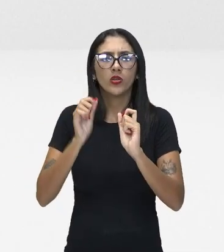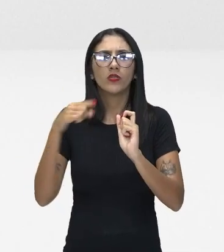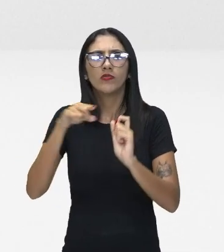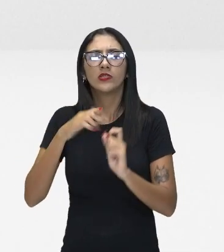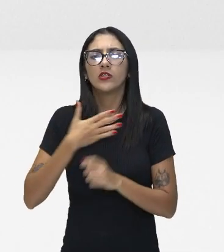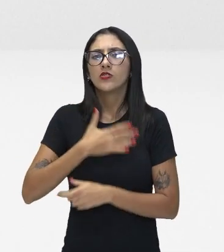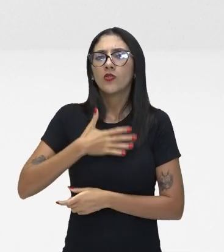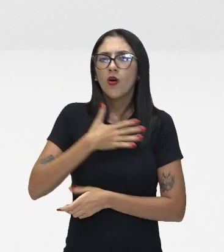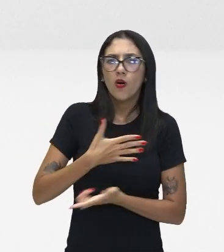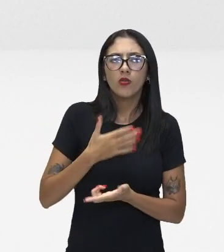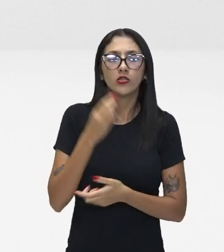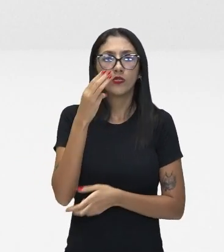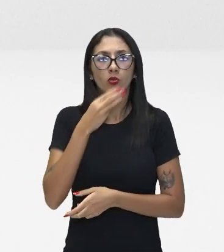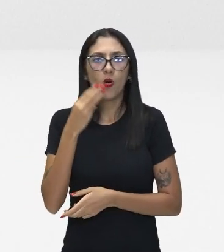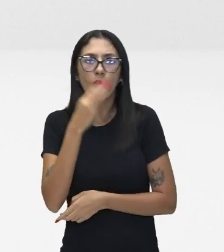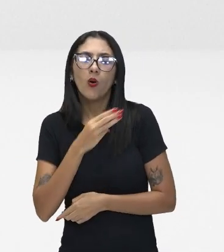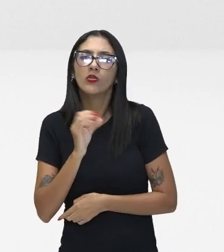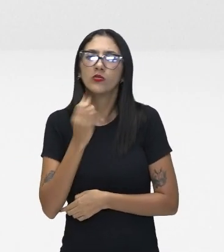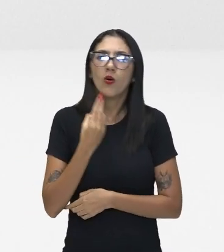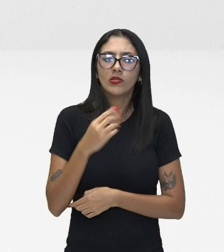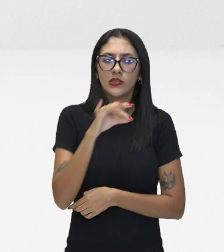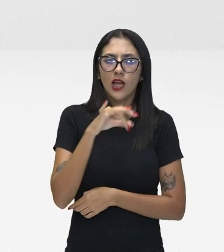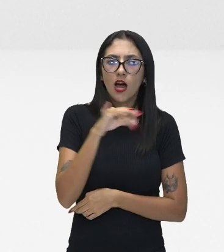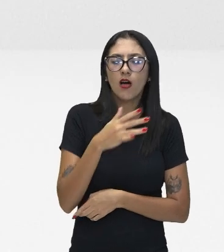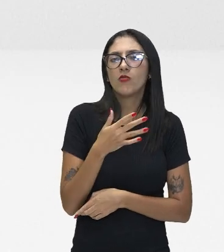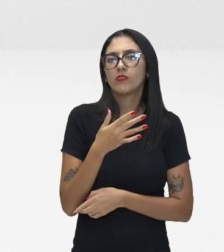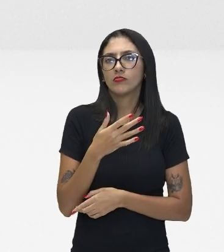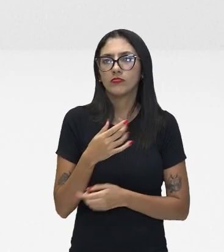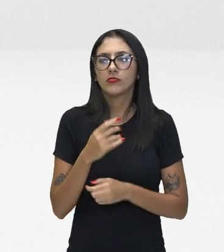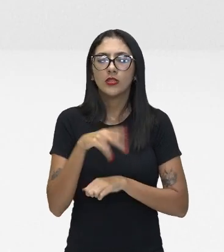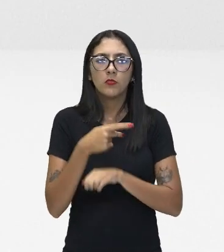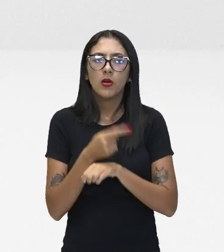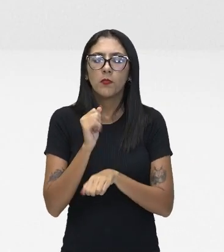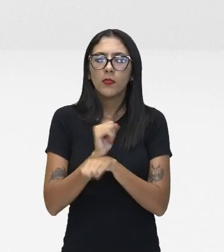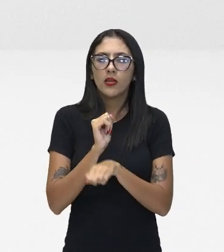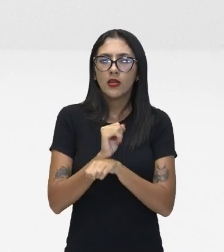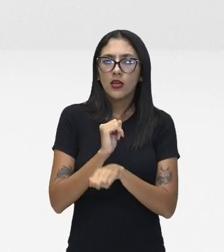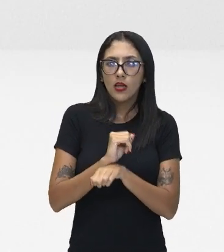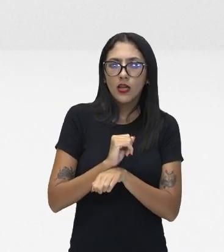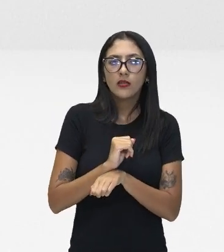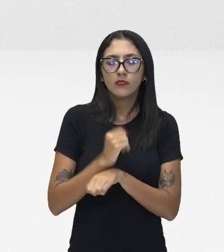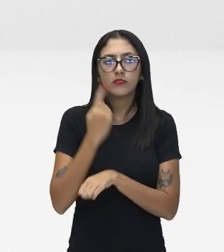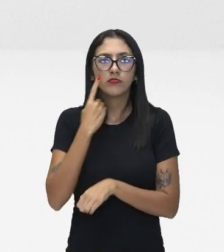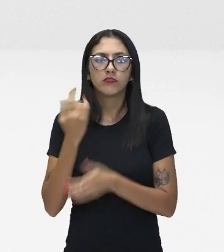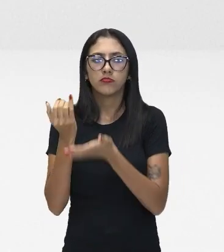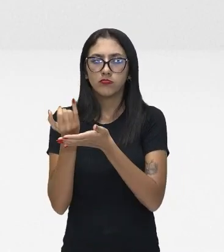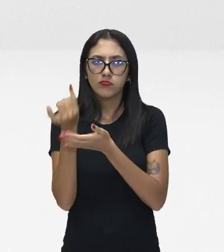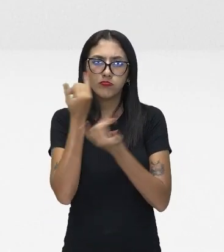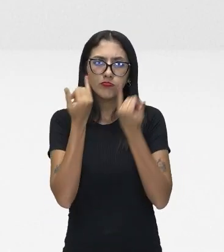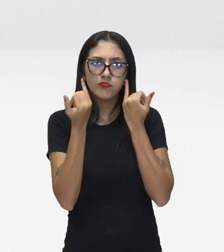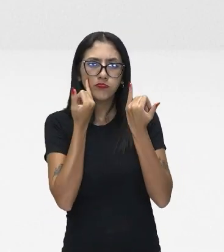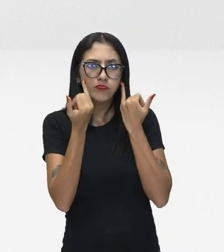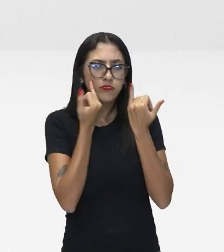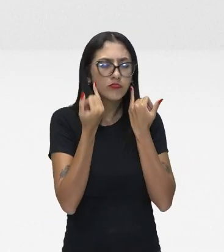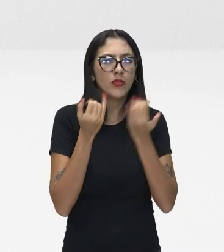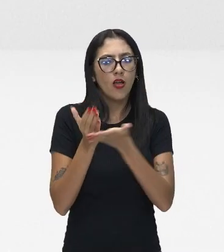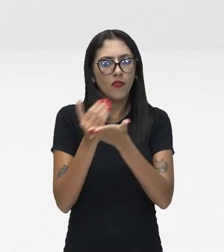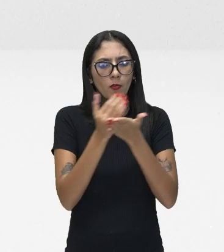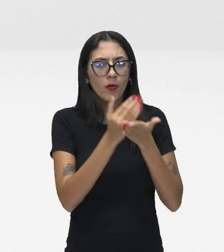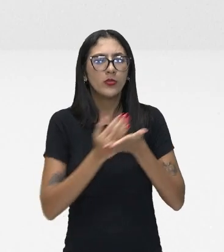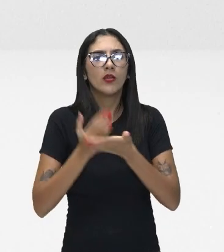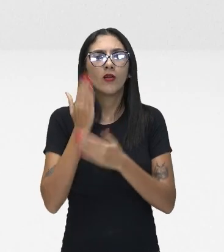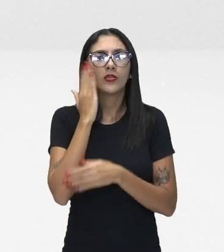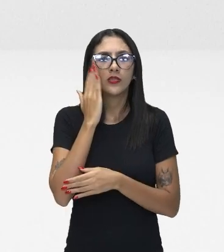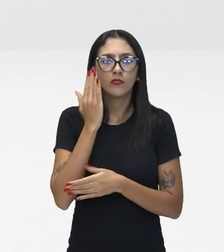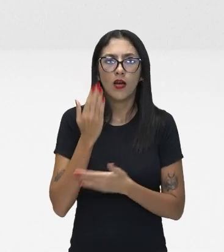né? Doces ou salgados? E aí depois de uma enquete, você vai começando a afunilar, ok, a